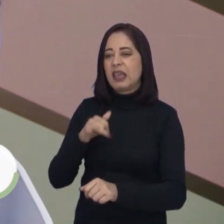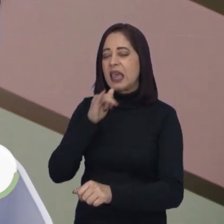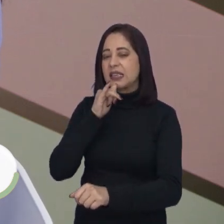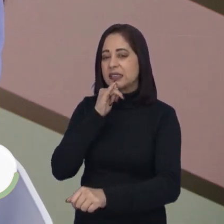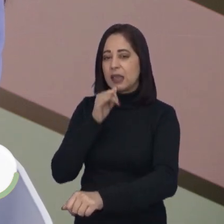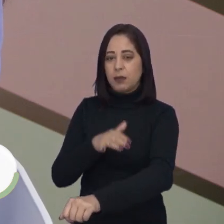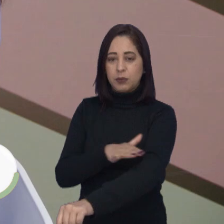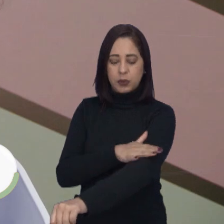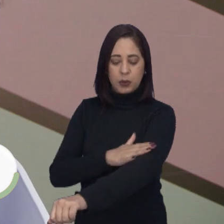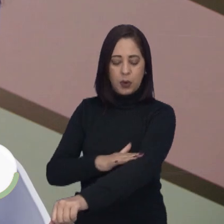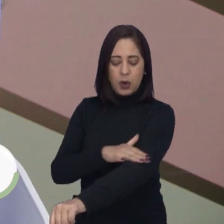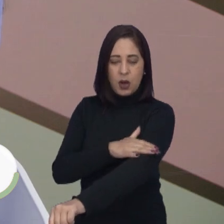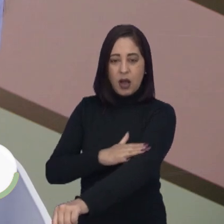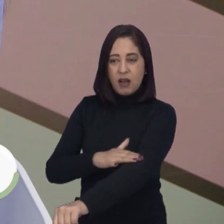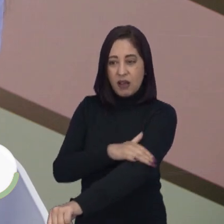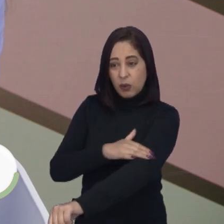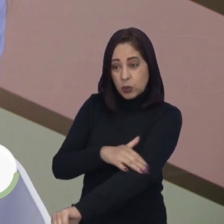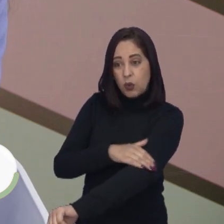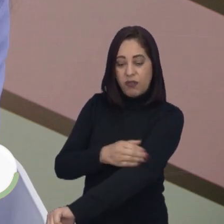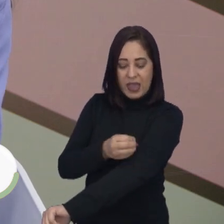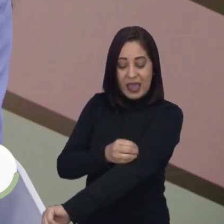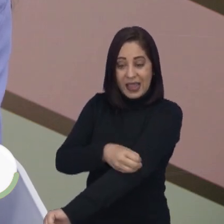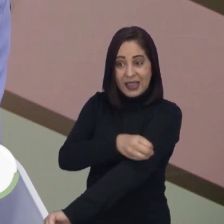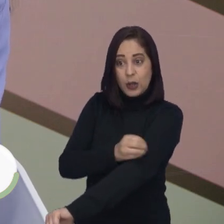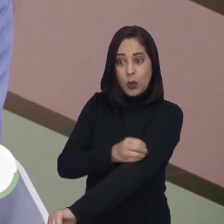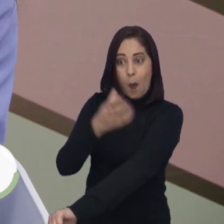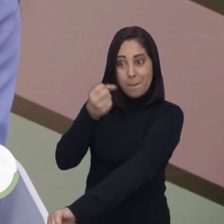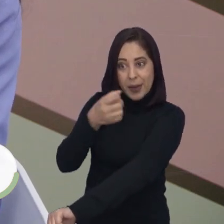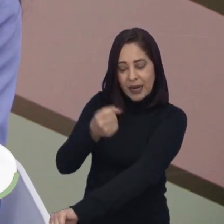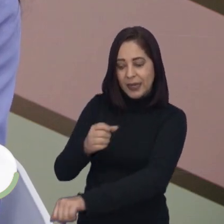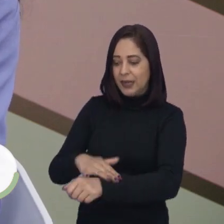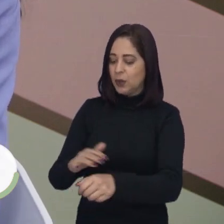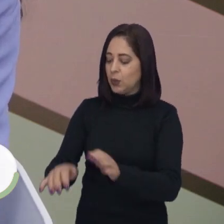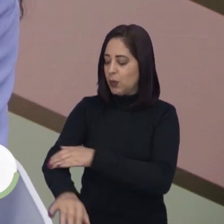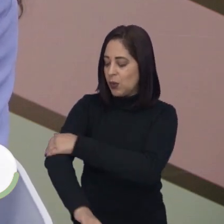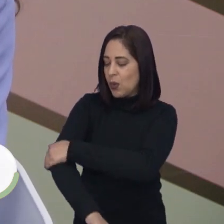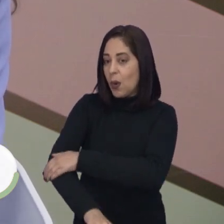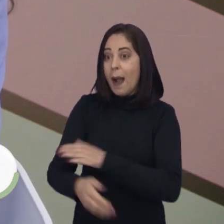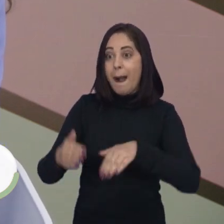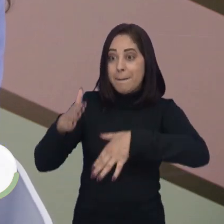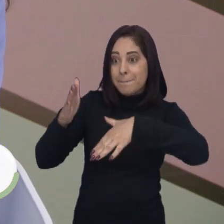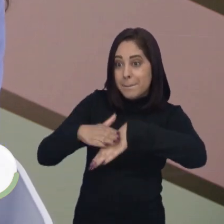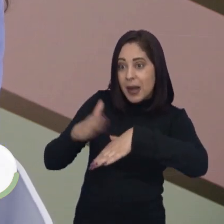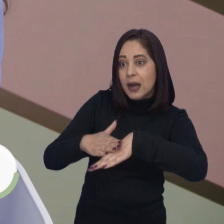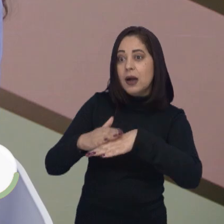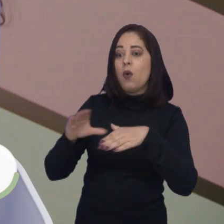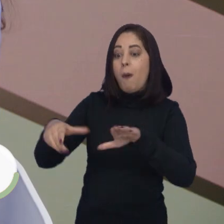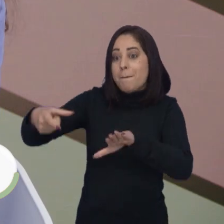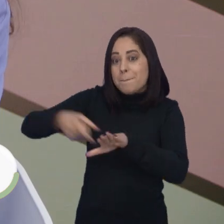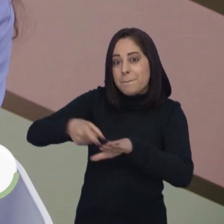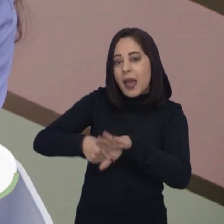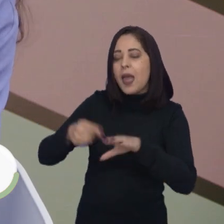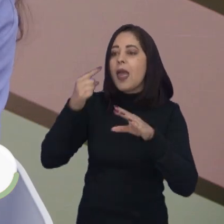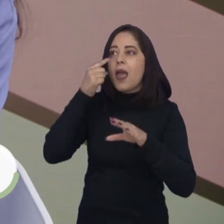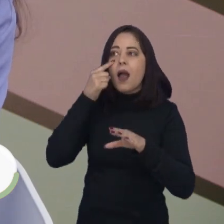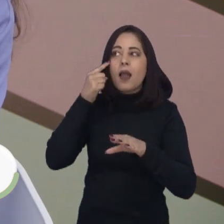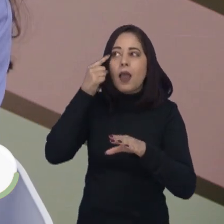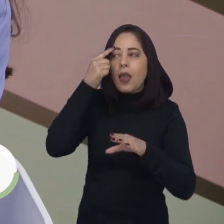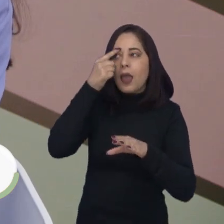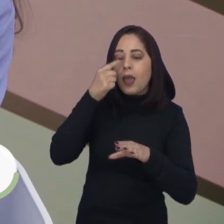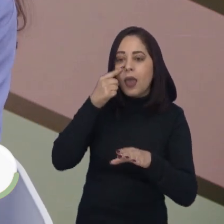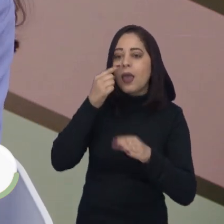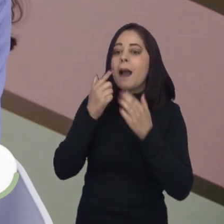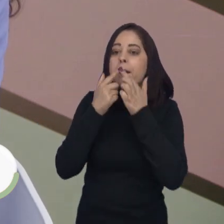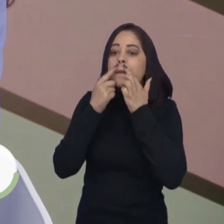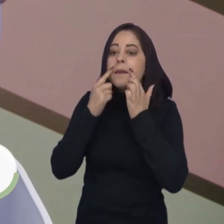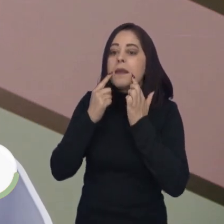trauma, ou seja, cotovelo, mãos, pés, rosto ao redor dos olhos, ao redor da boca.